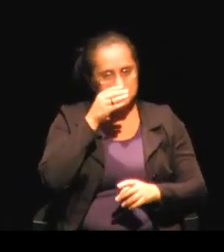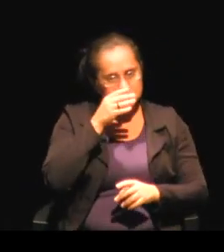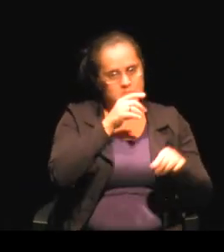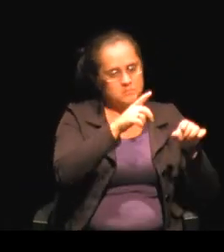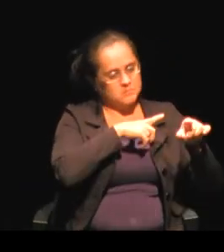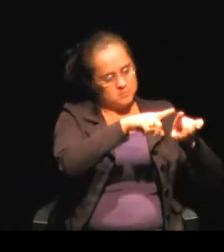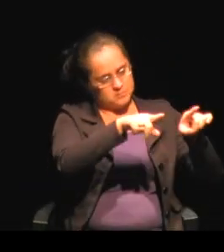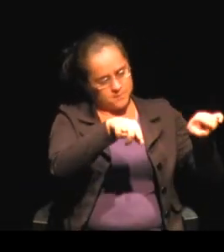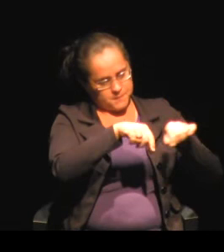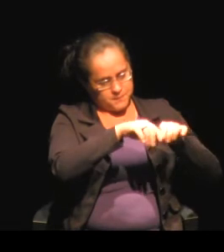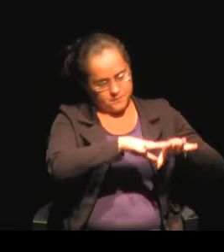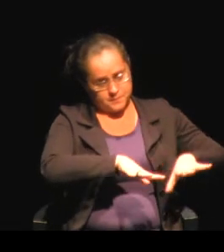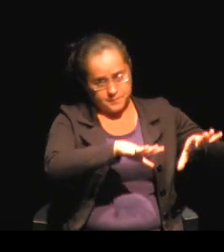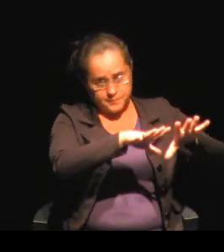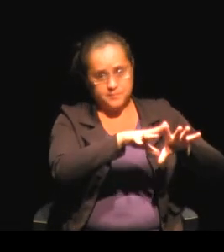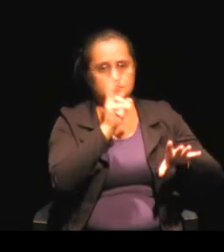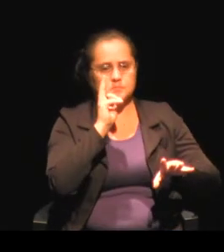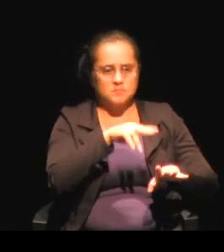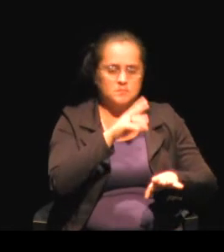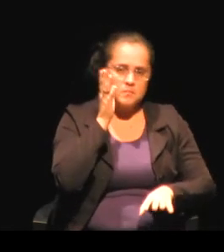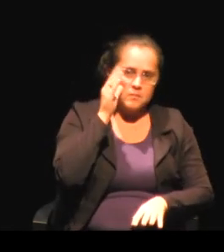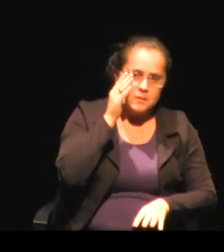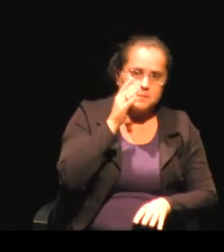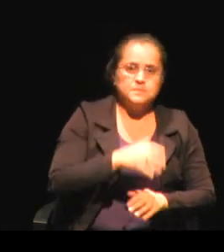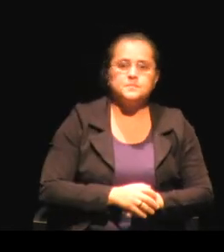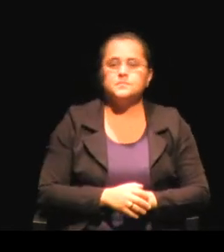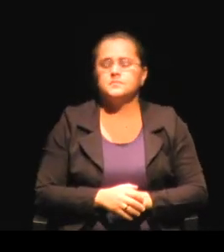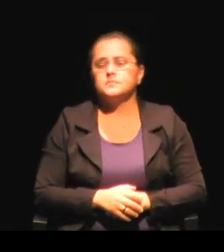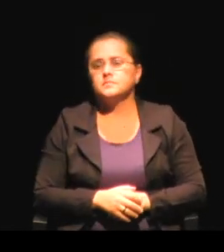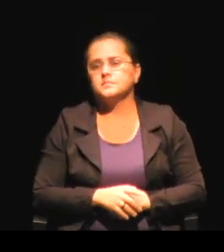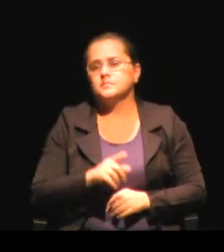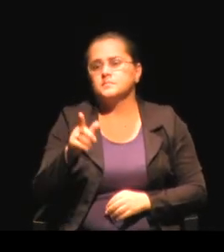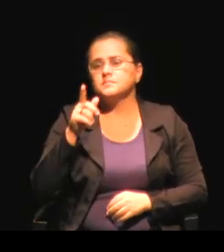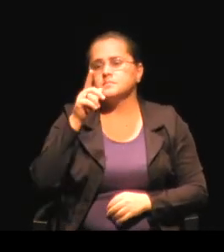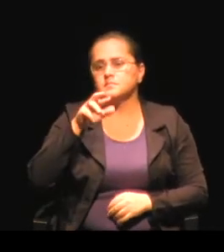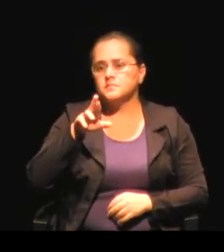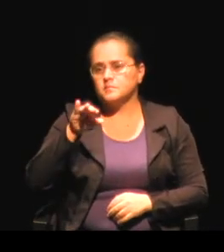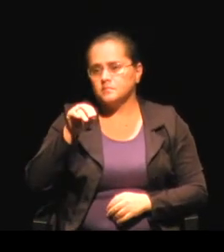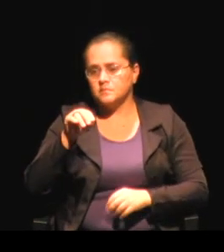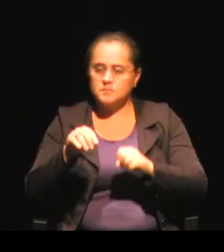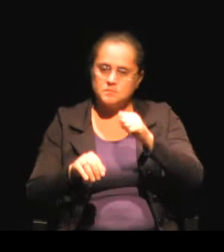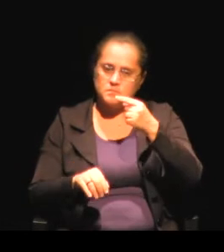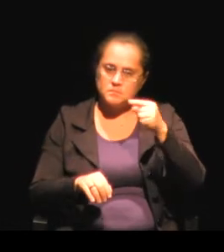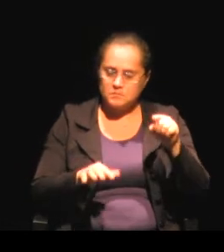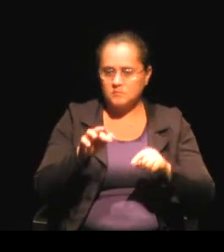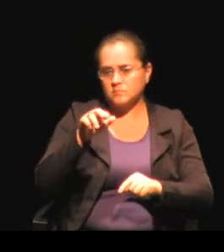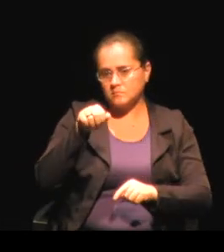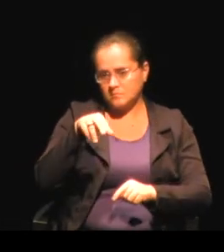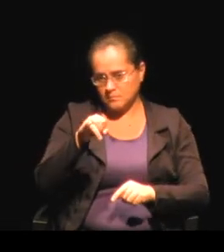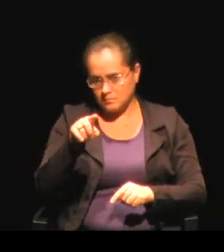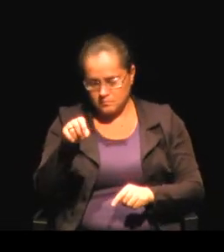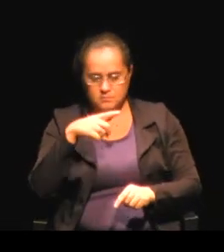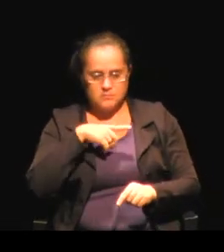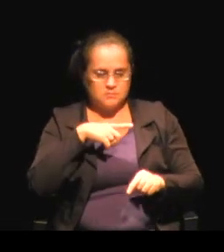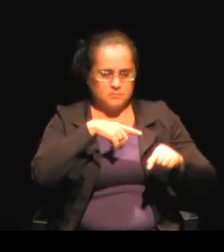dessa grande vitrine tem esse espaço, que é o espaço então cortado pelo Rio São Francisco, com todas... Sabe que lá no Rio São Francisco tem umas